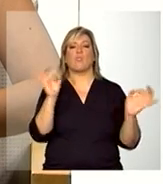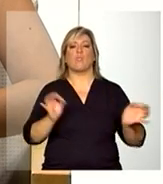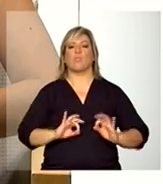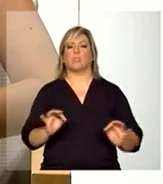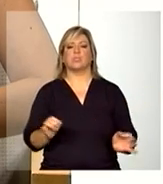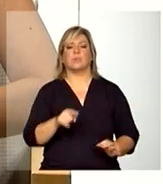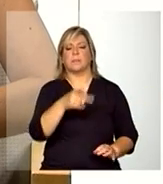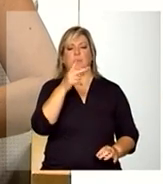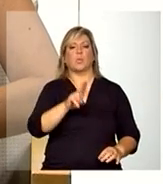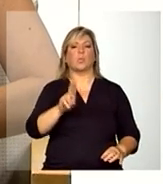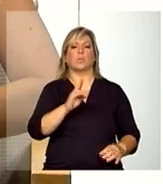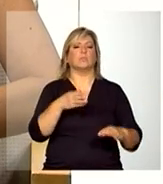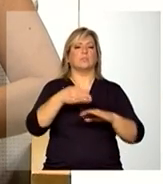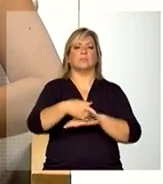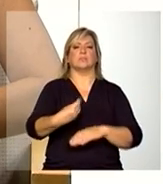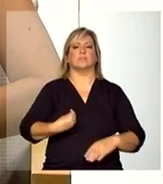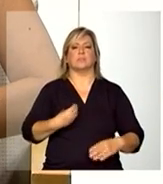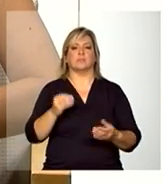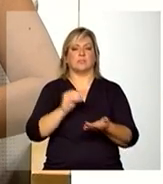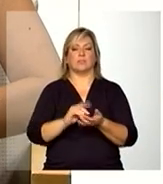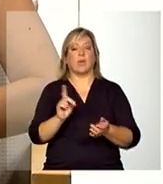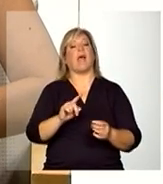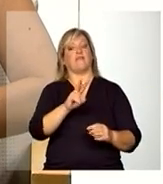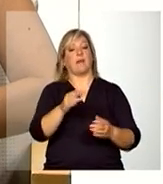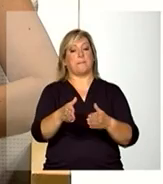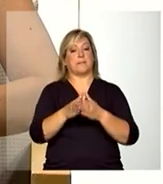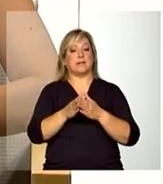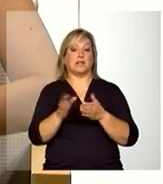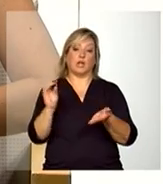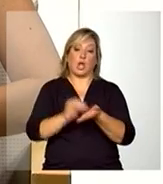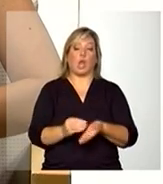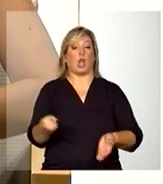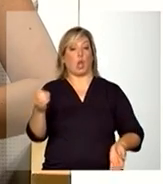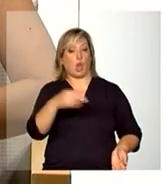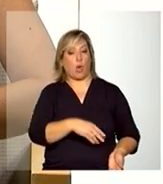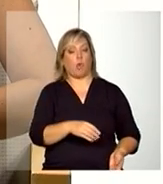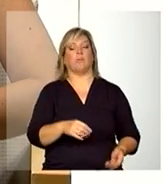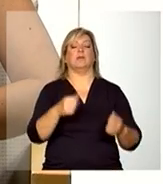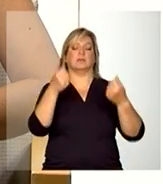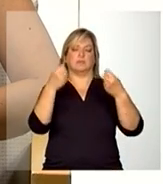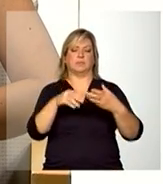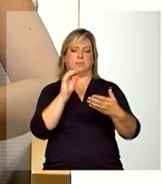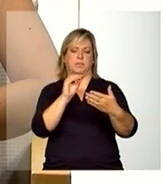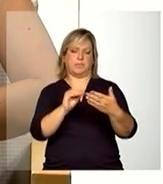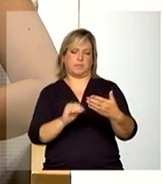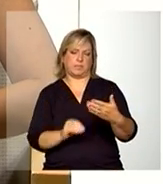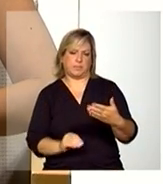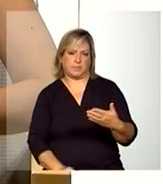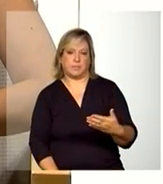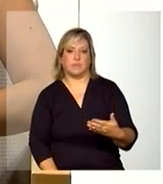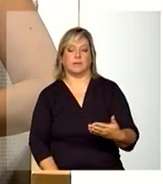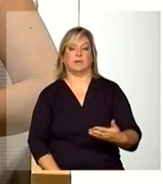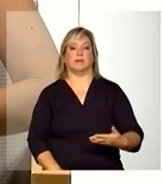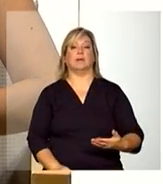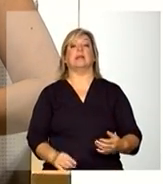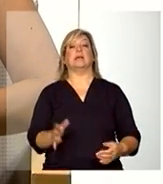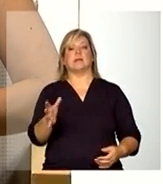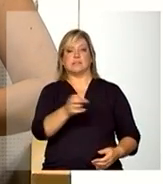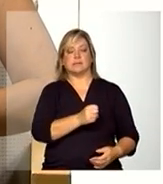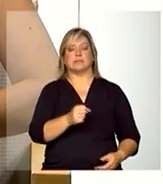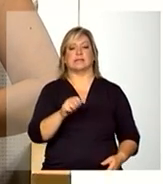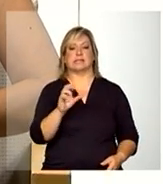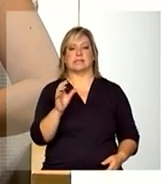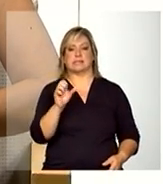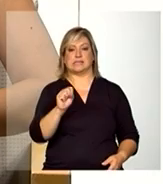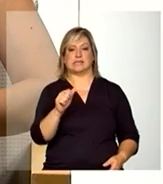cadastrado ele vai pedir para incluir um novo usuário preencher todos os campos necessários e salvar salvar